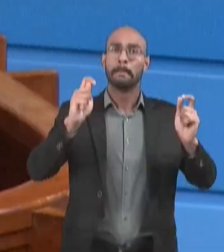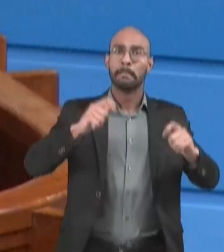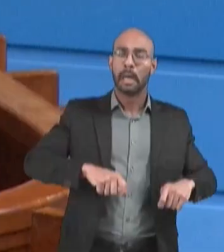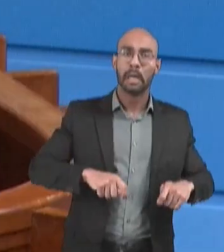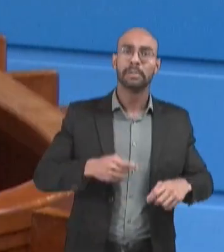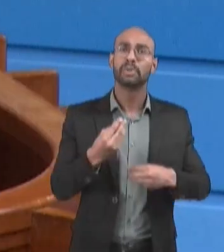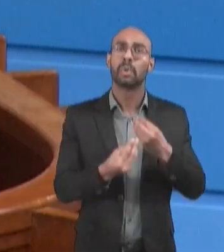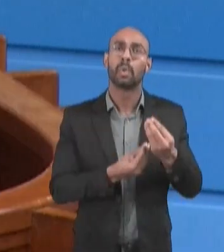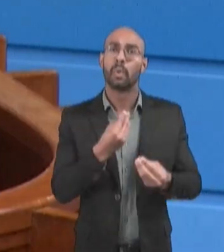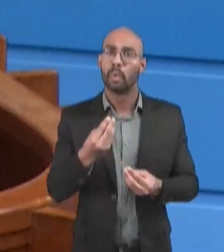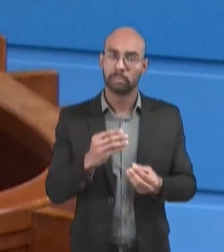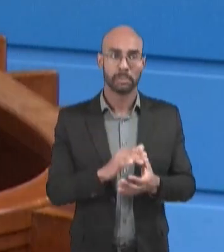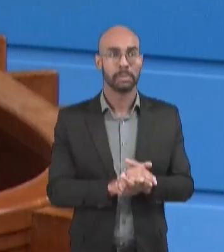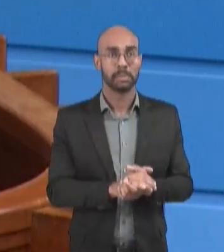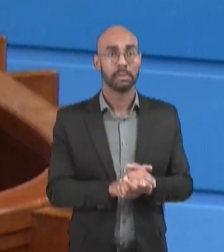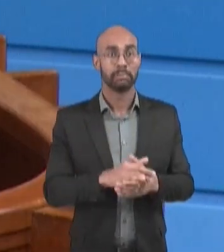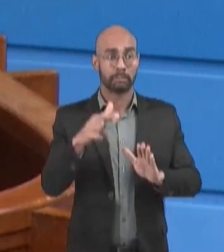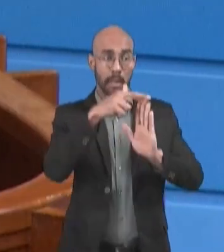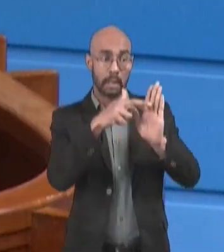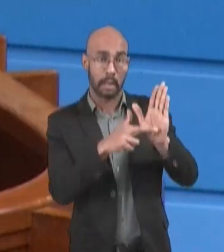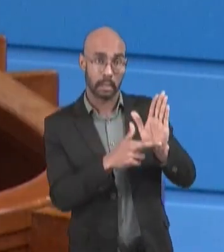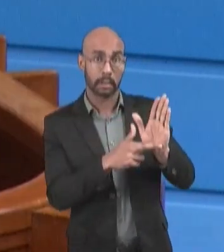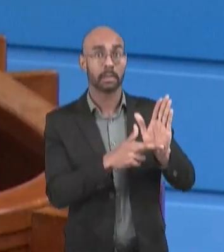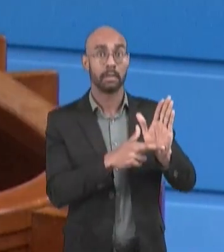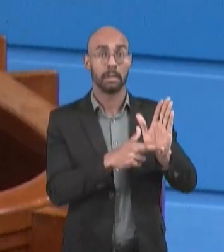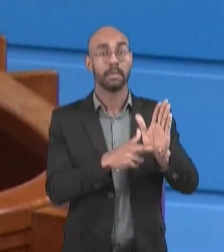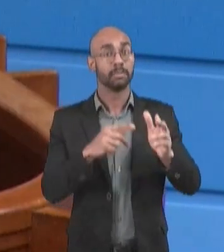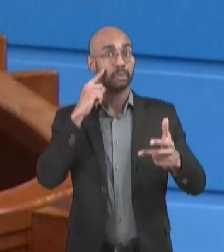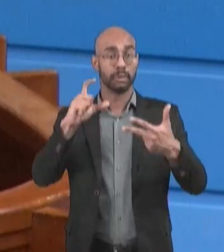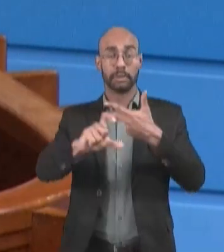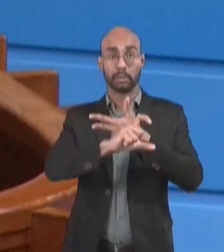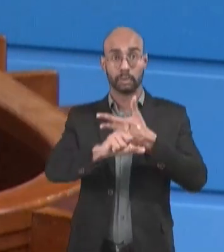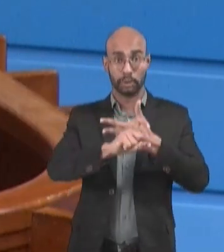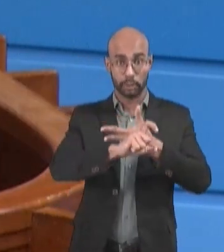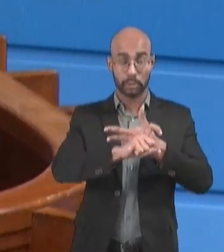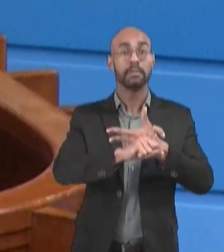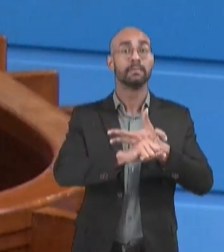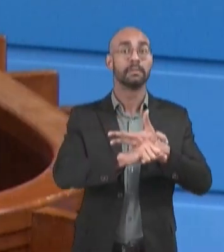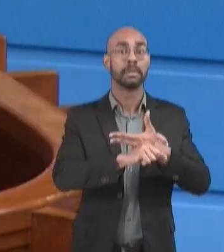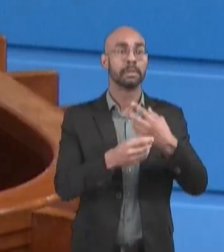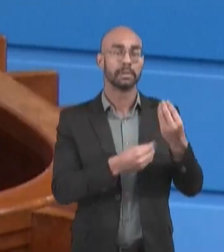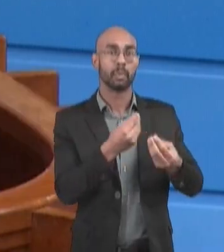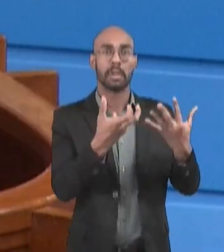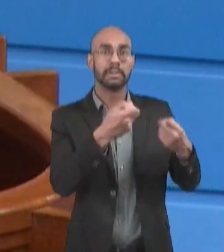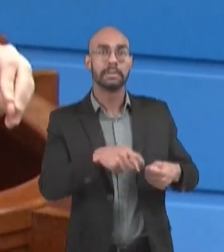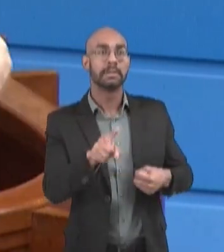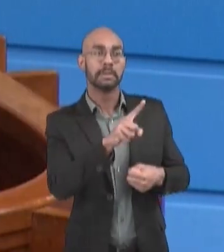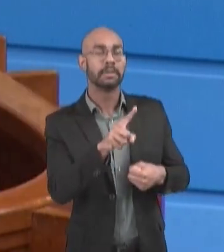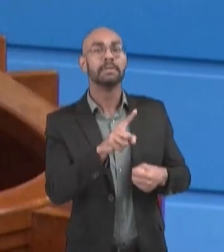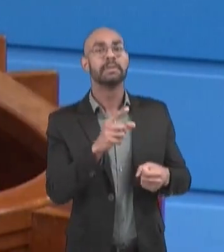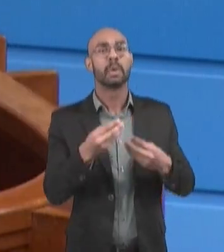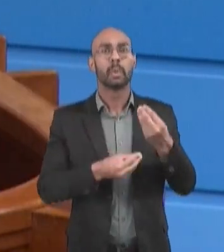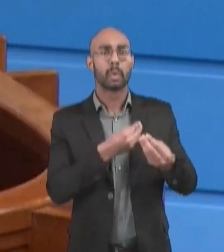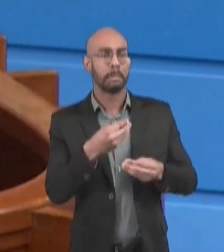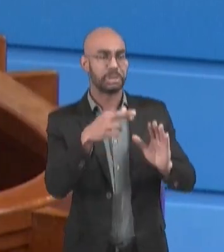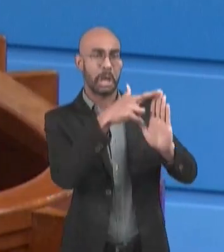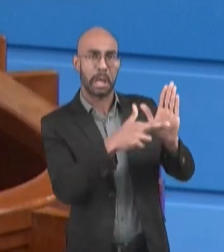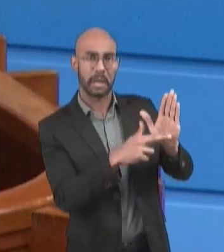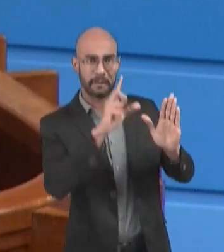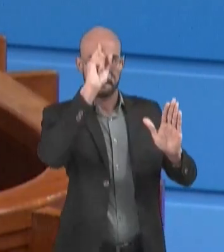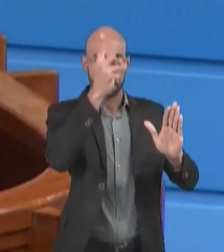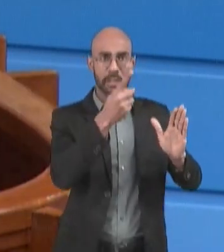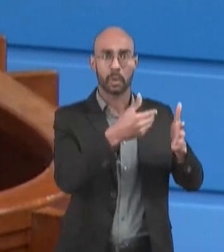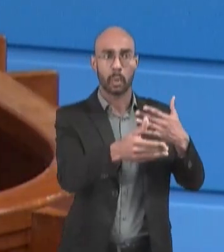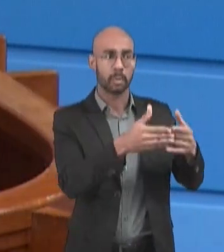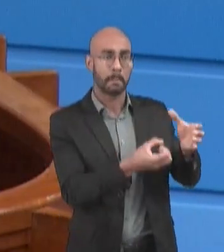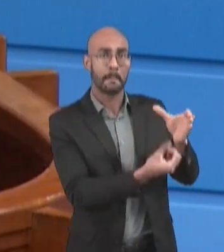de sustar atos normativos do Poder Executivo do governador que exorbitem o poder de